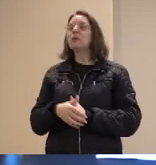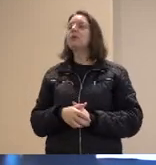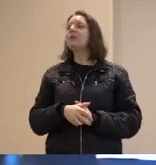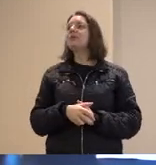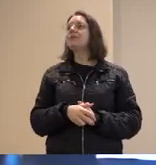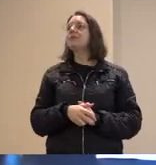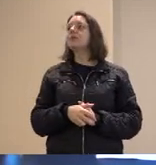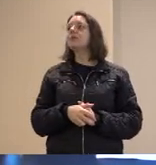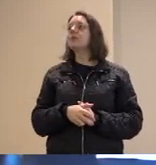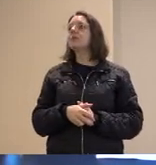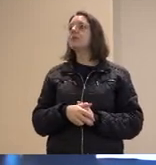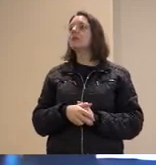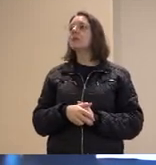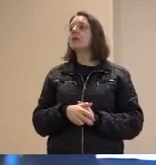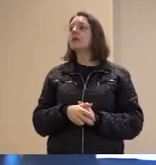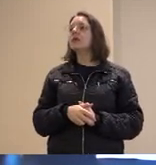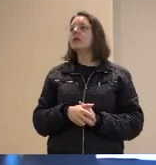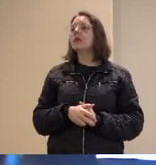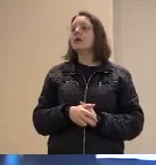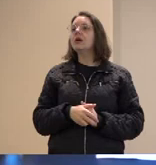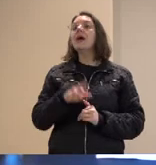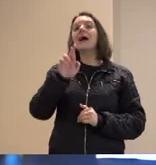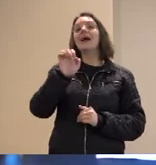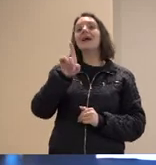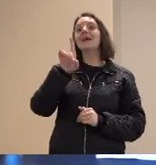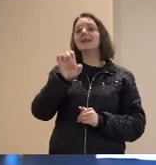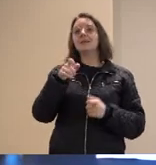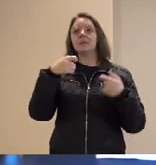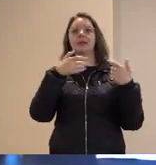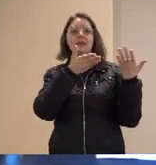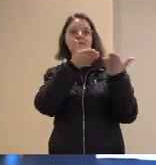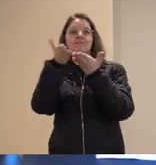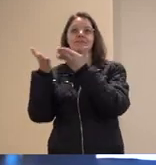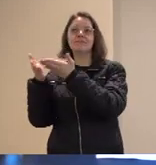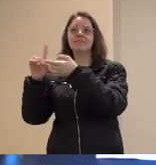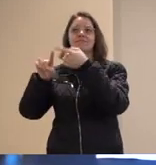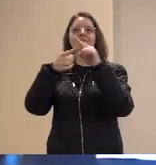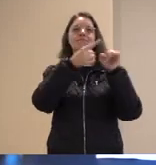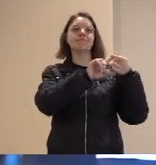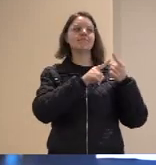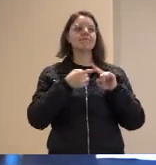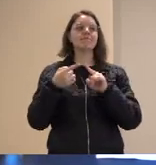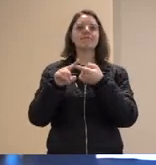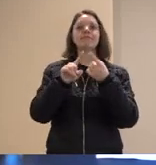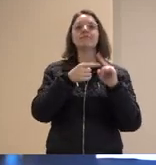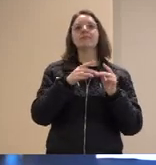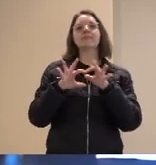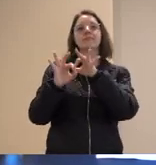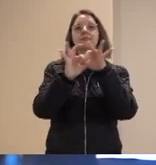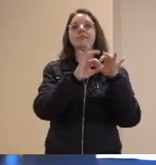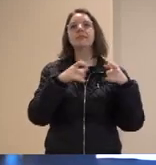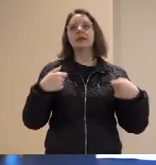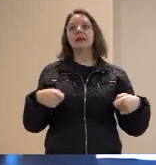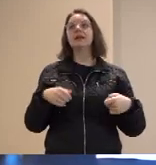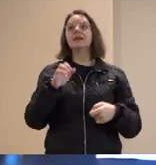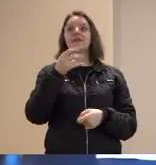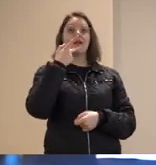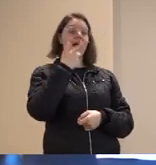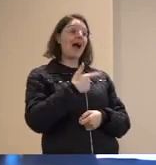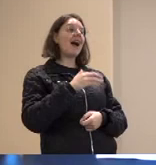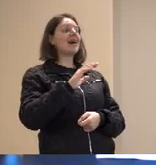articular o atendimento dos serviços da rede. Gente, a cidade também quer dizer que a rede está perfeita,